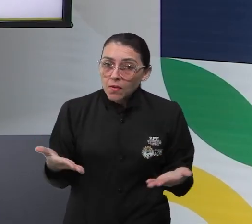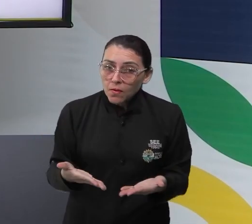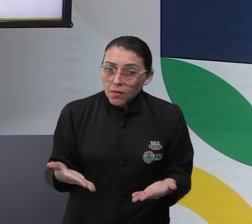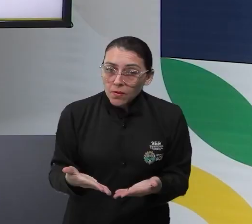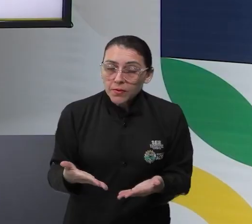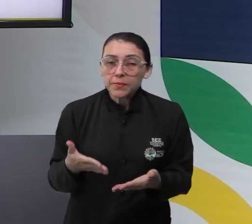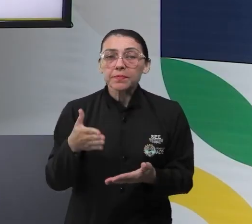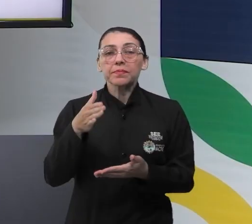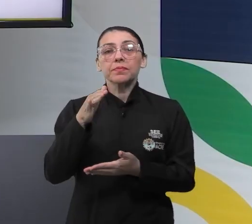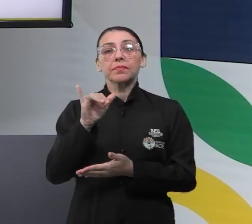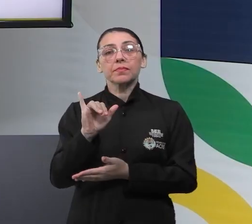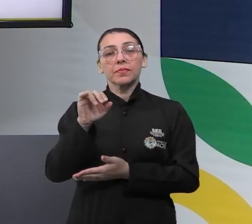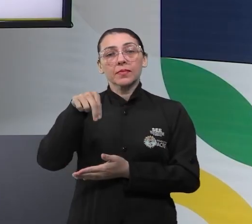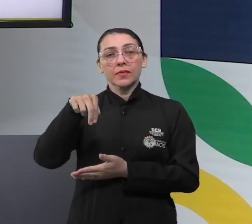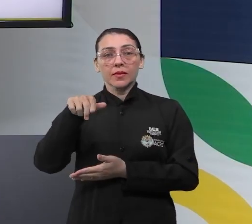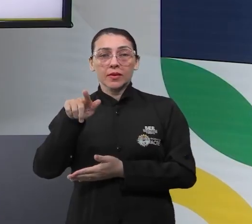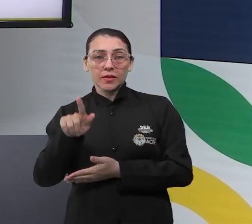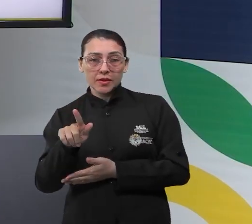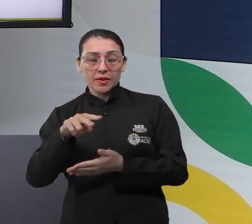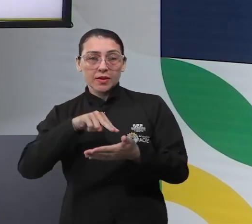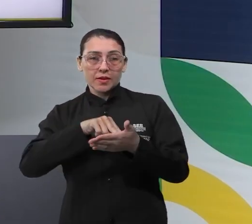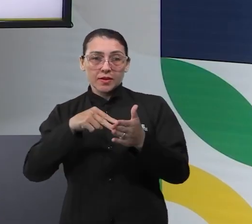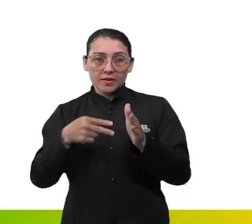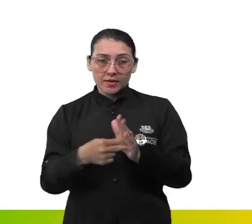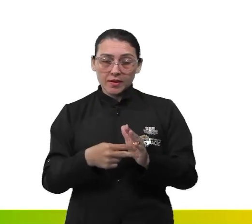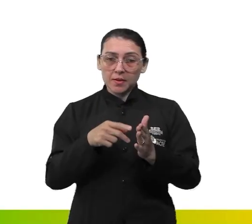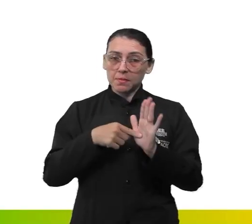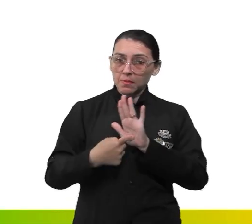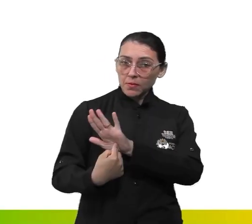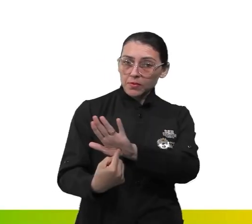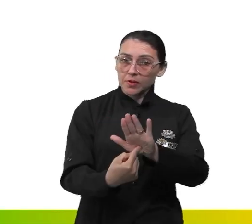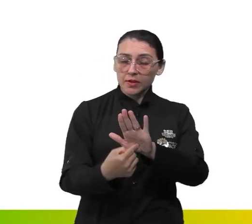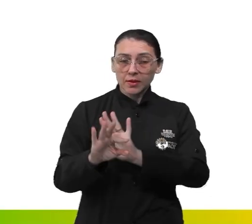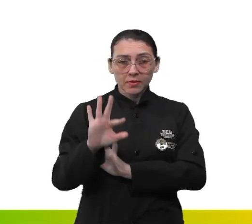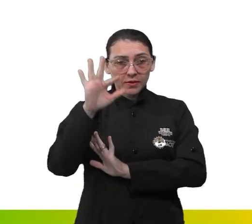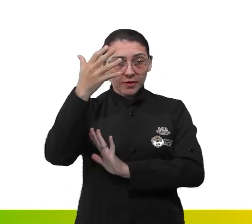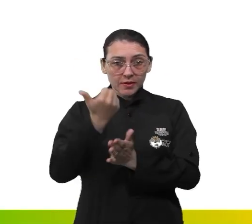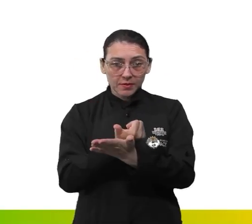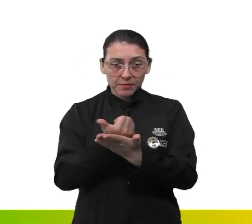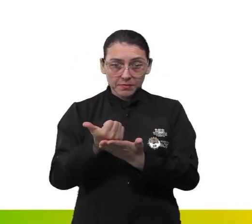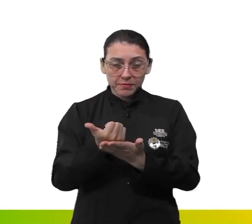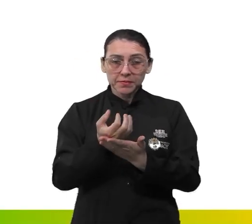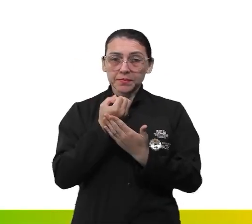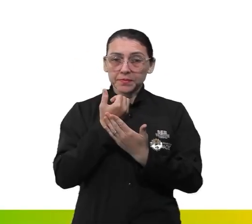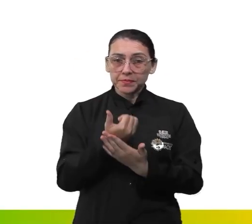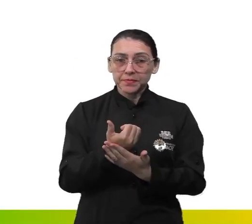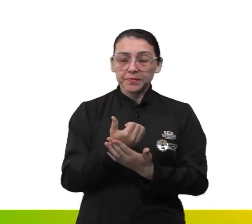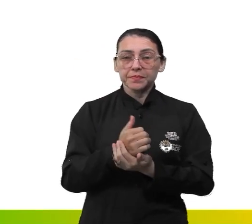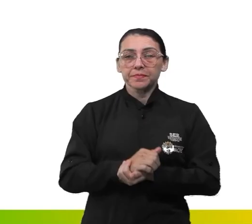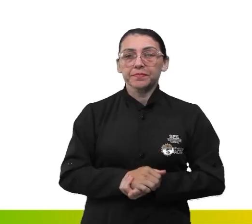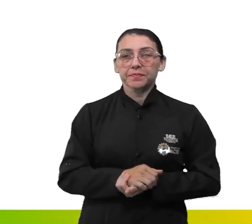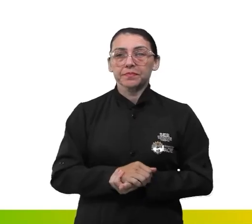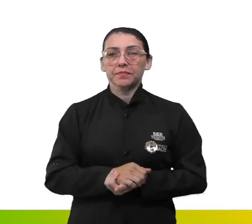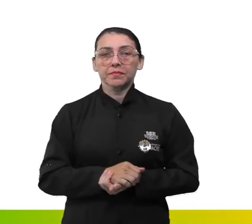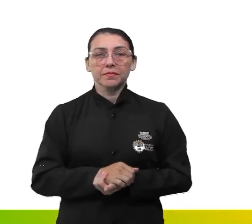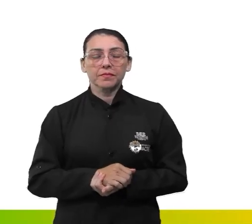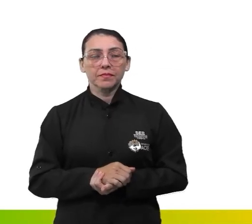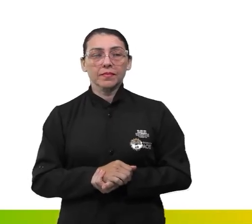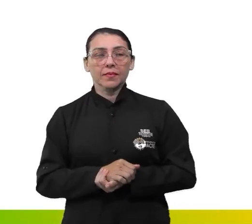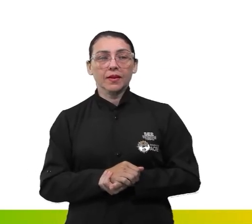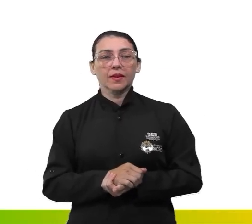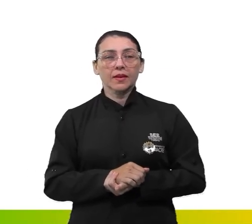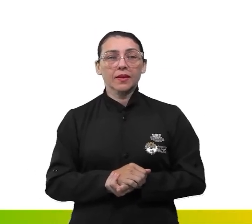esse ing no final em inglês, ele vai indicar essa ação, tudo bem? No final da palavra em